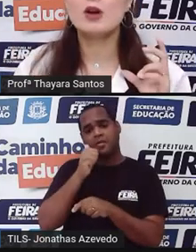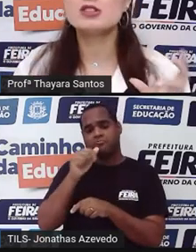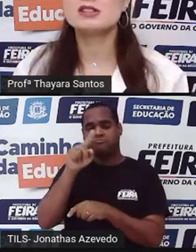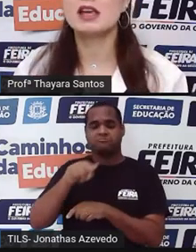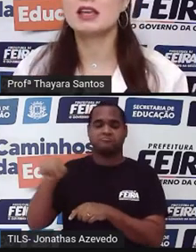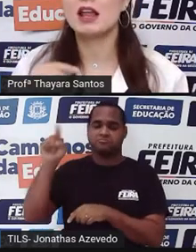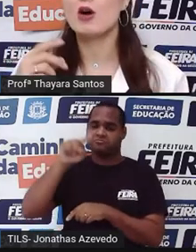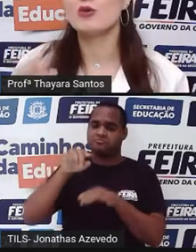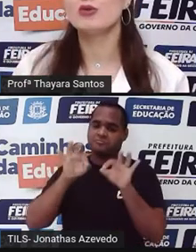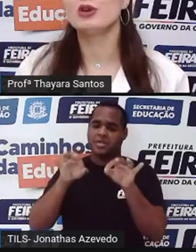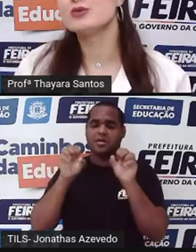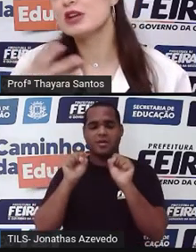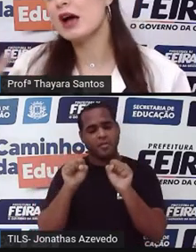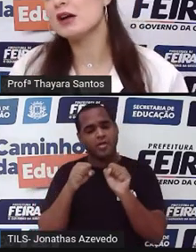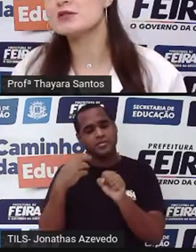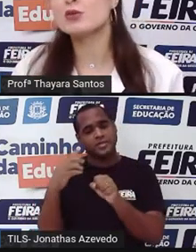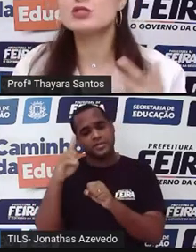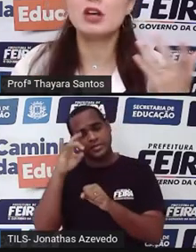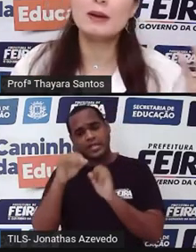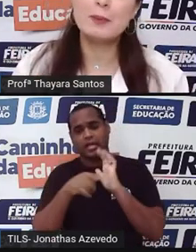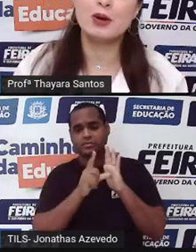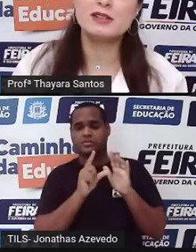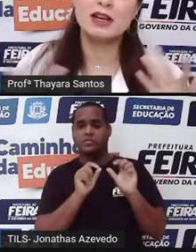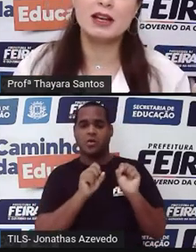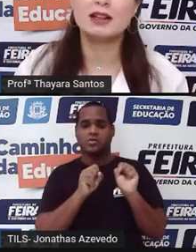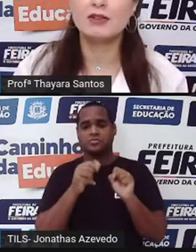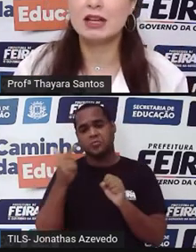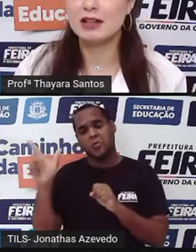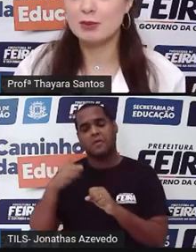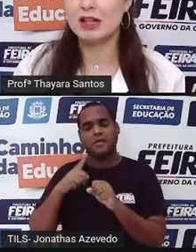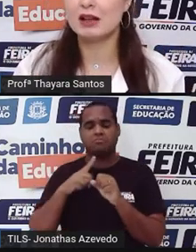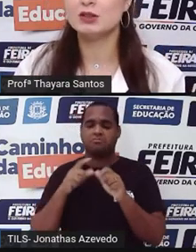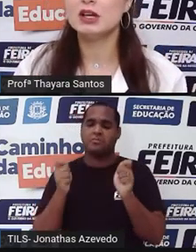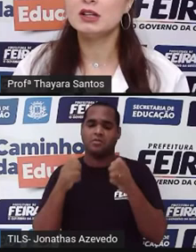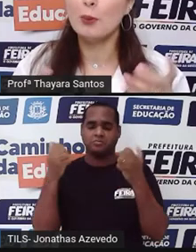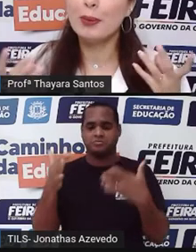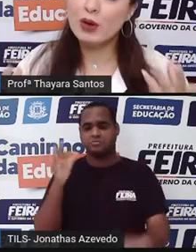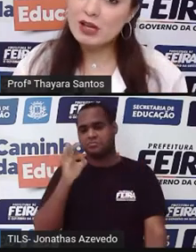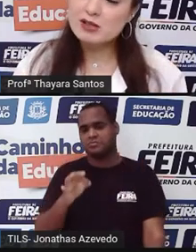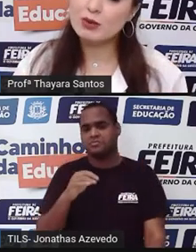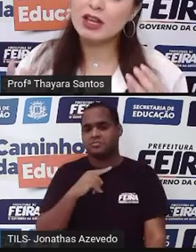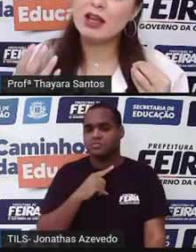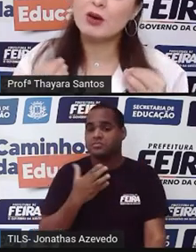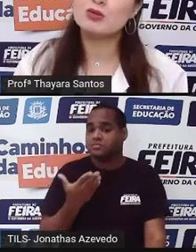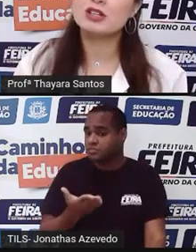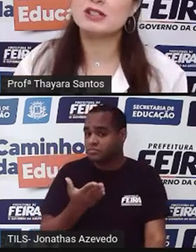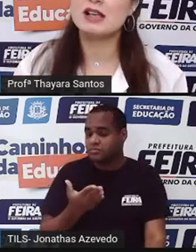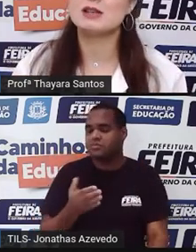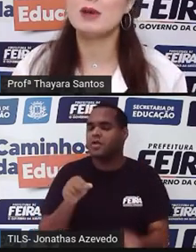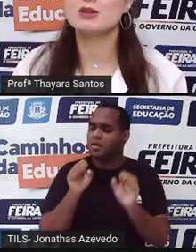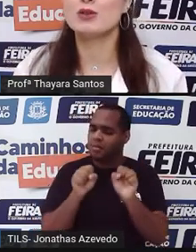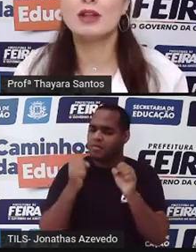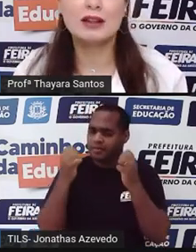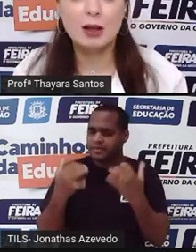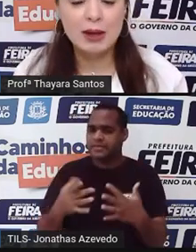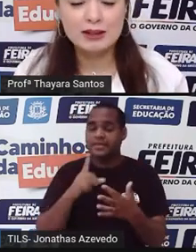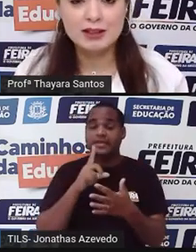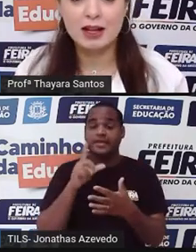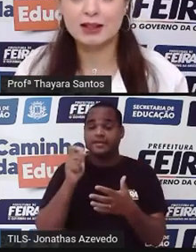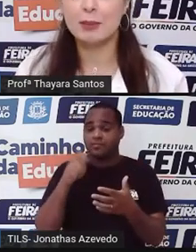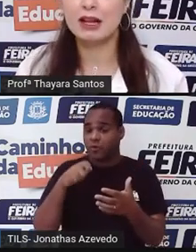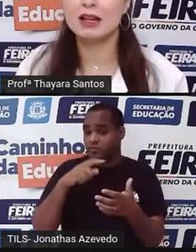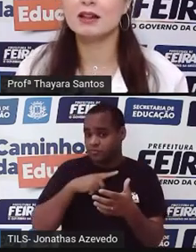Pode ser que ela orgulho um dia antes e um dia depois Aquele que tava determinado então por isso que utilizar esse método